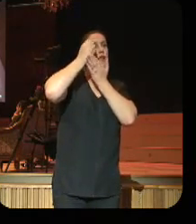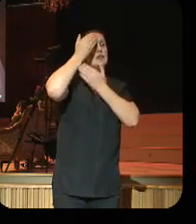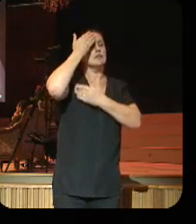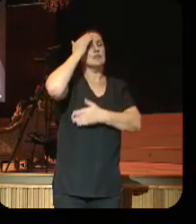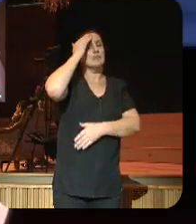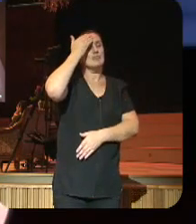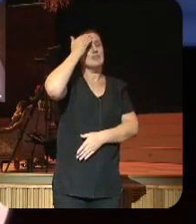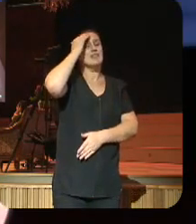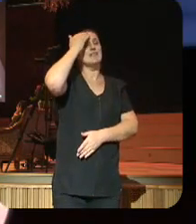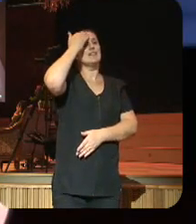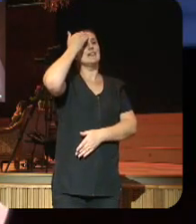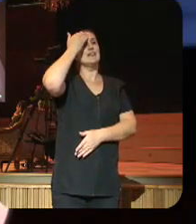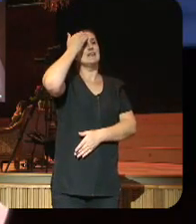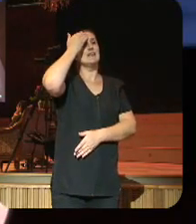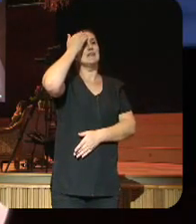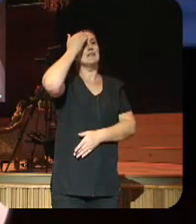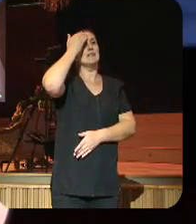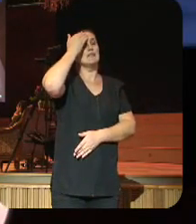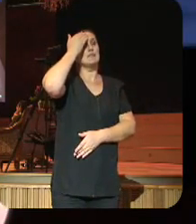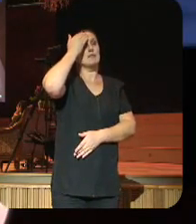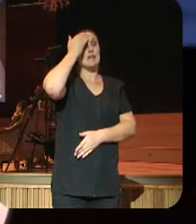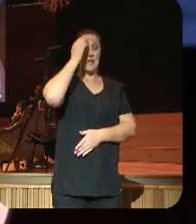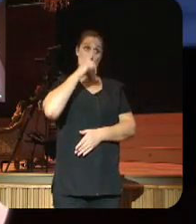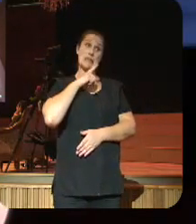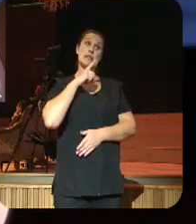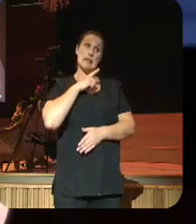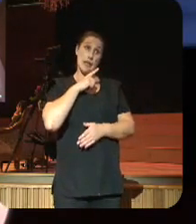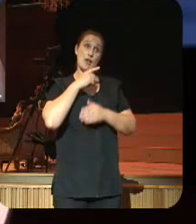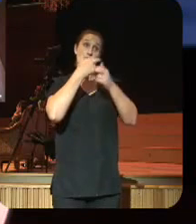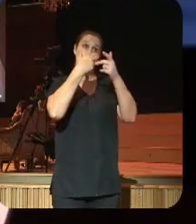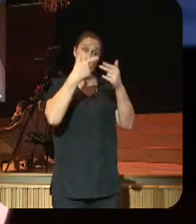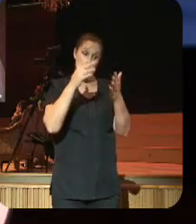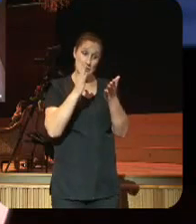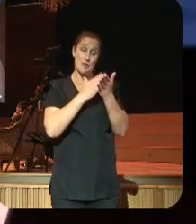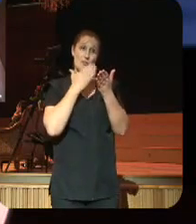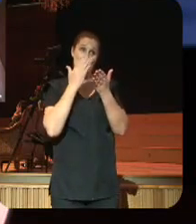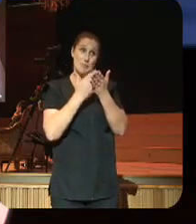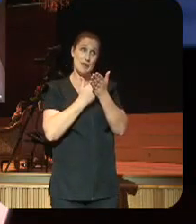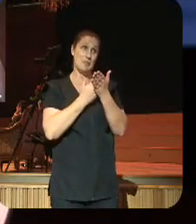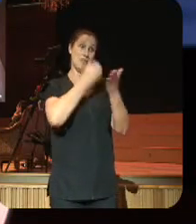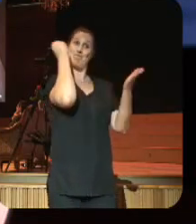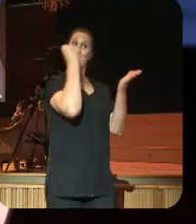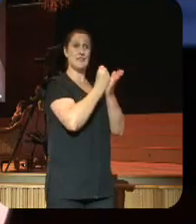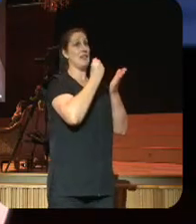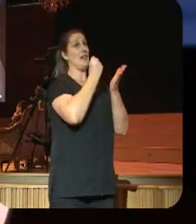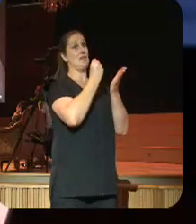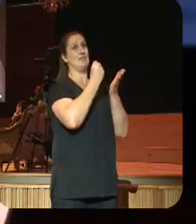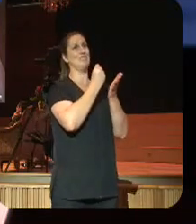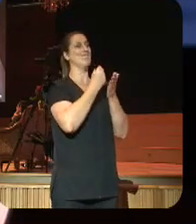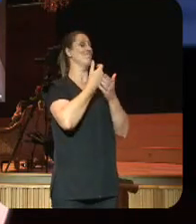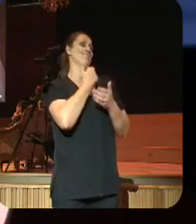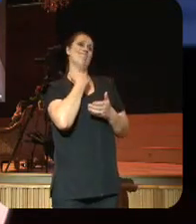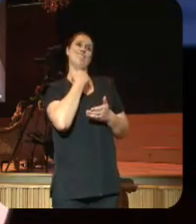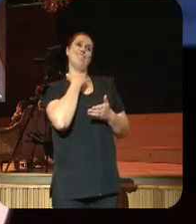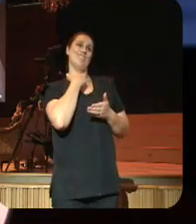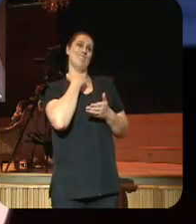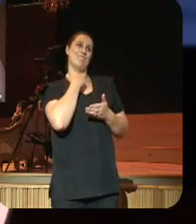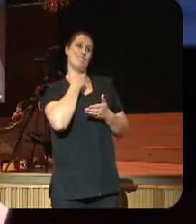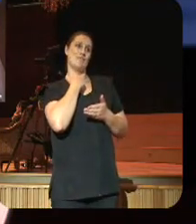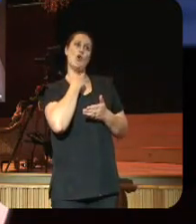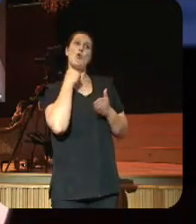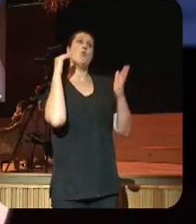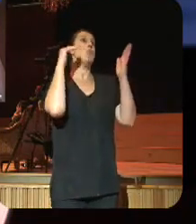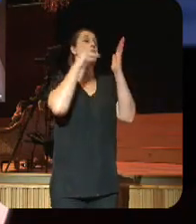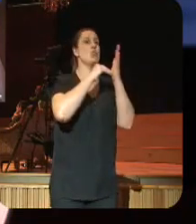coisas que estão seladas. Há lugares na Bíblia que diz assim: isso está selado até o último dia. Então isso a gente só vai saber no último